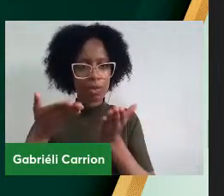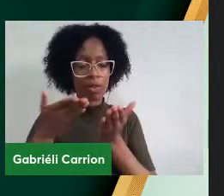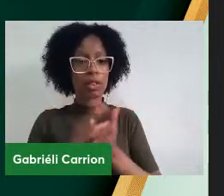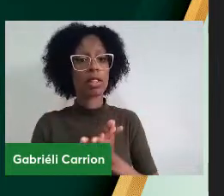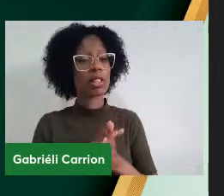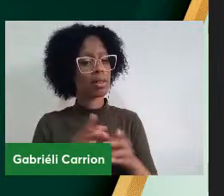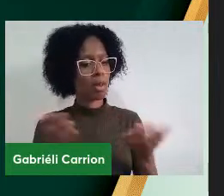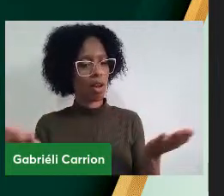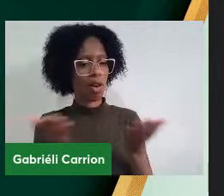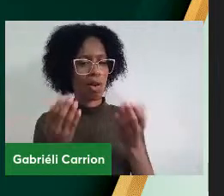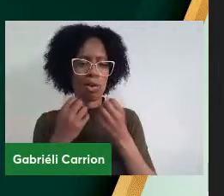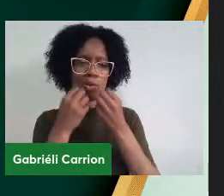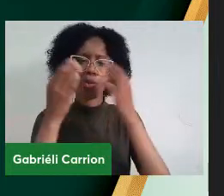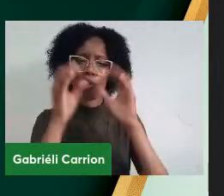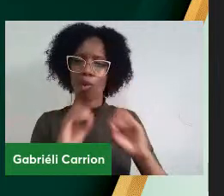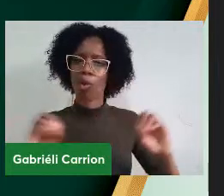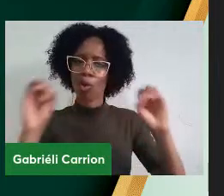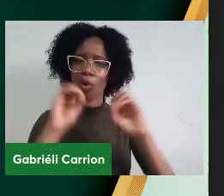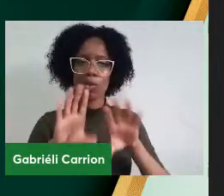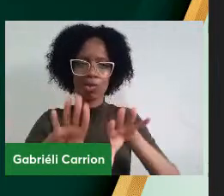tenhamos uma ótima formatura.